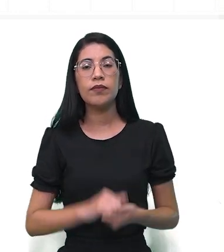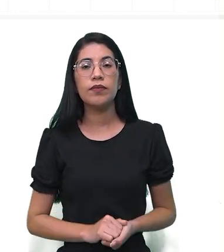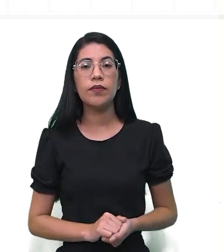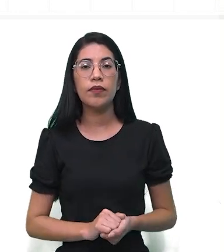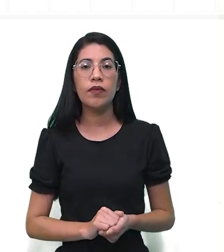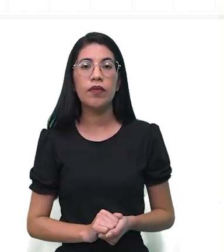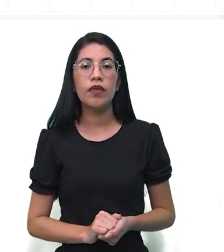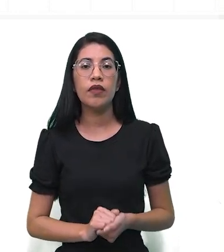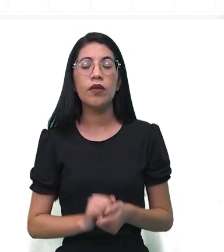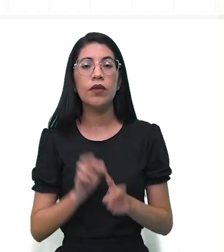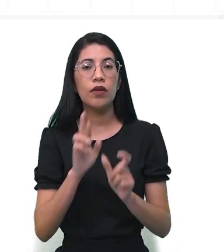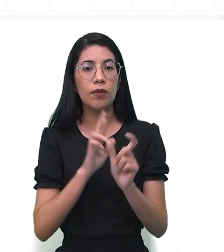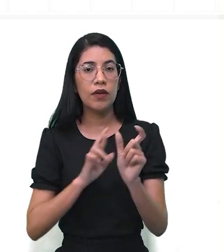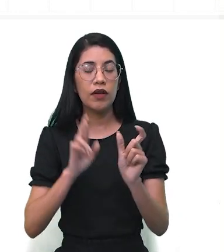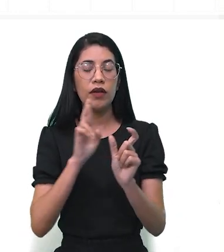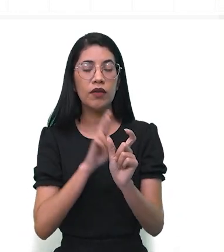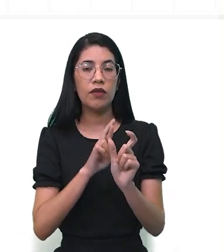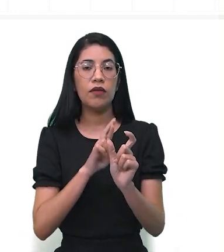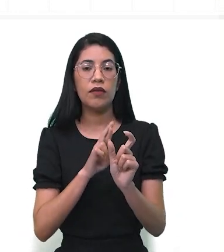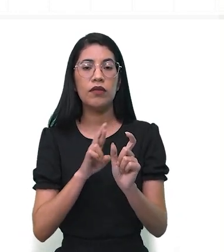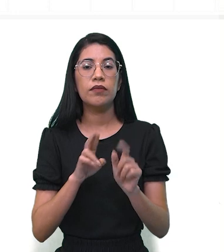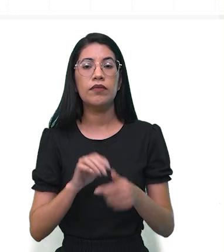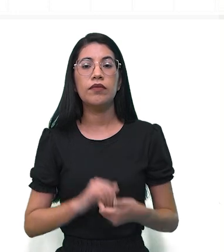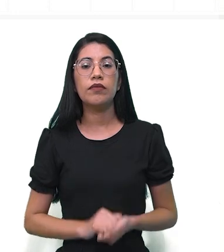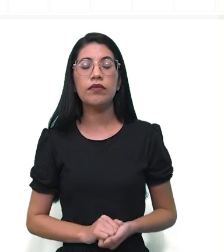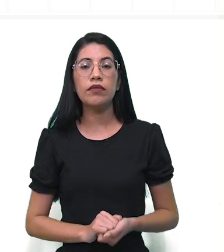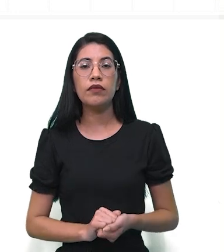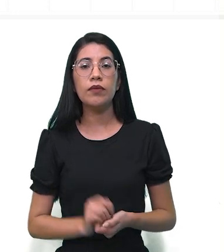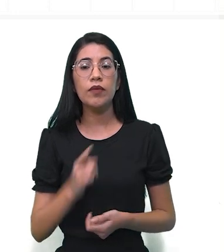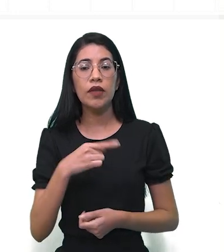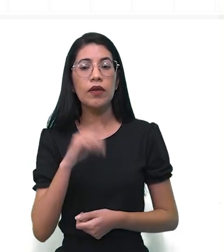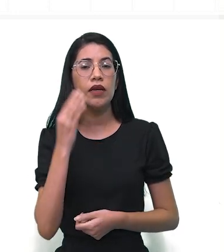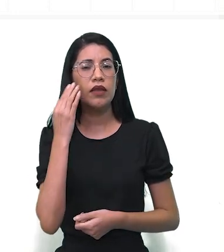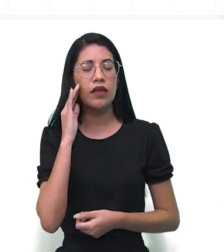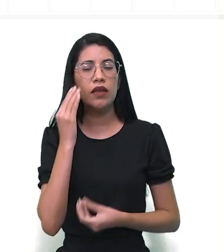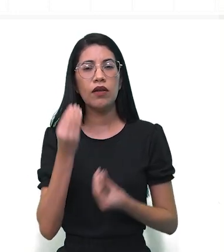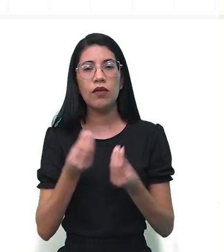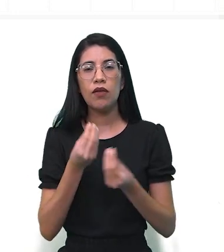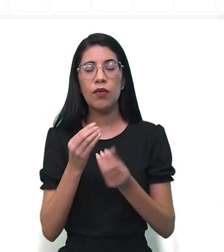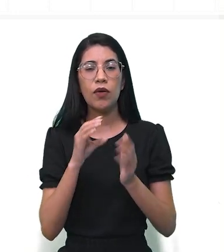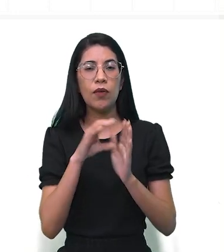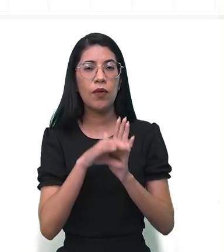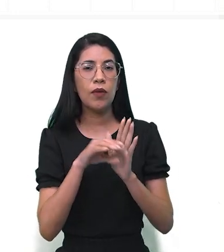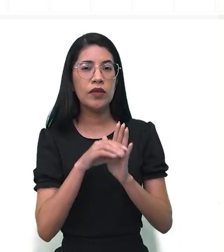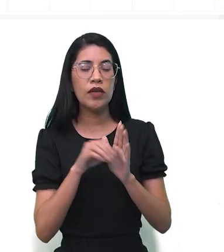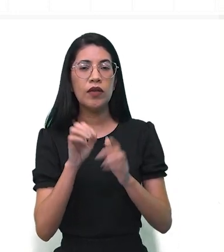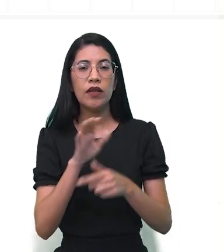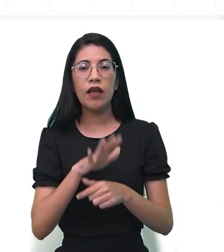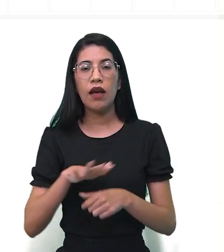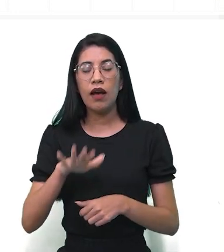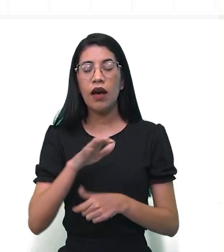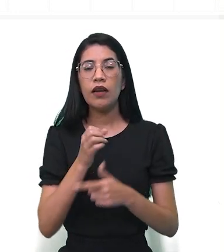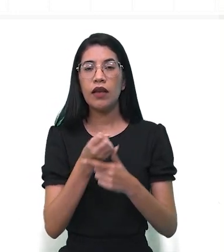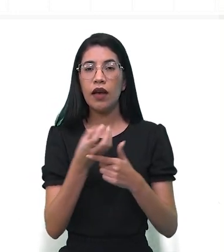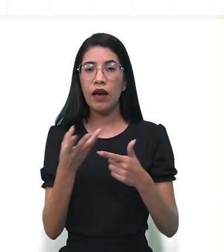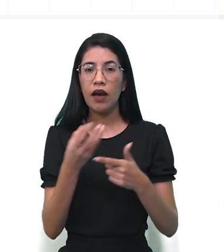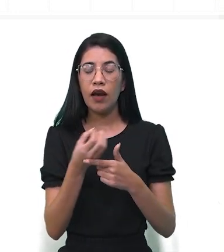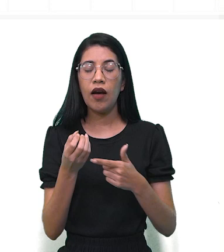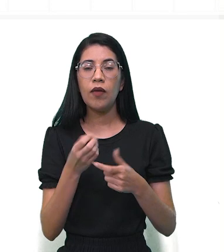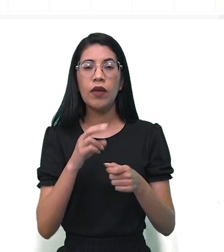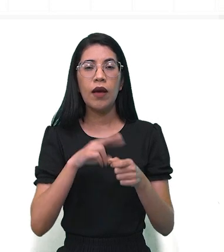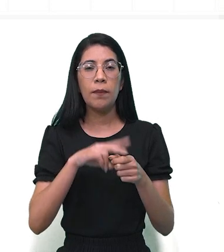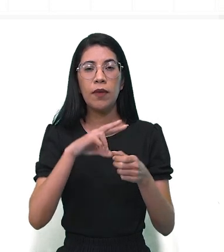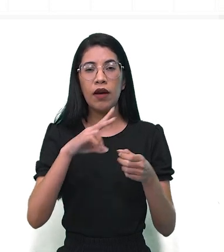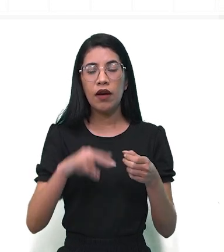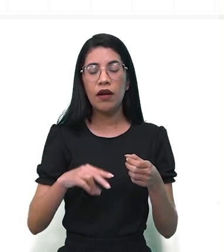uma incógnita. Ok? Então é só para a gente entender esses conceitos da álgebra, né? Incógnita, variável, quando